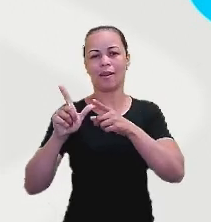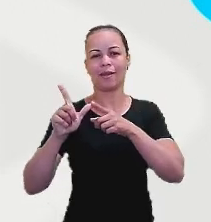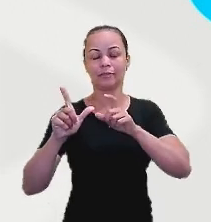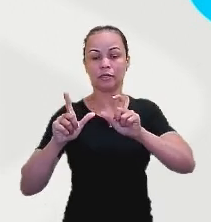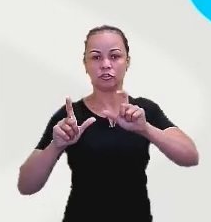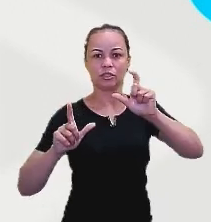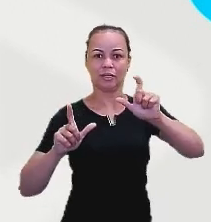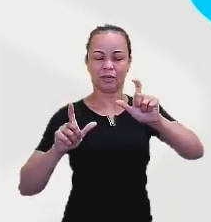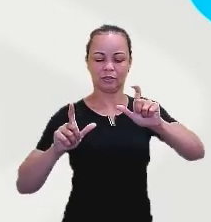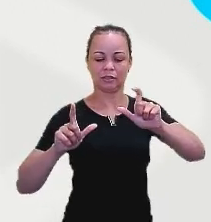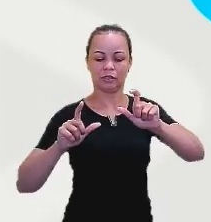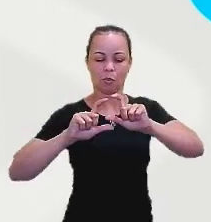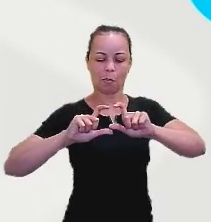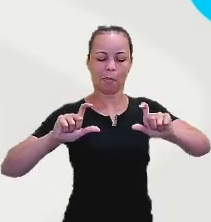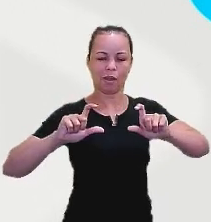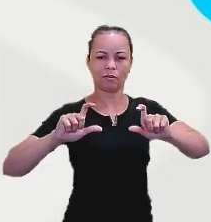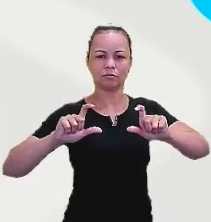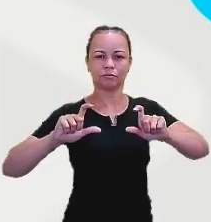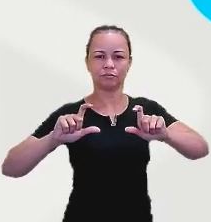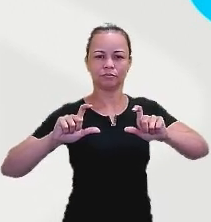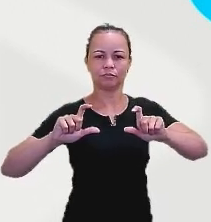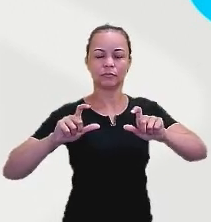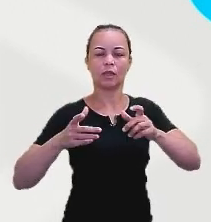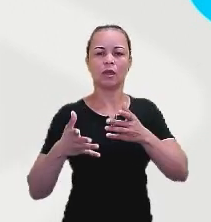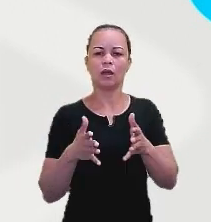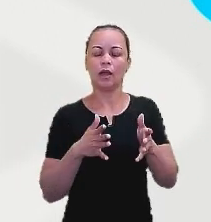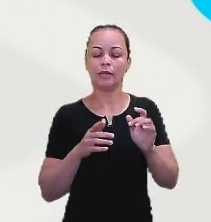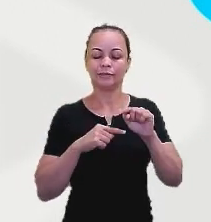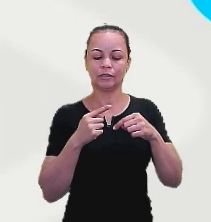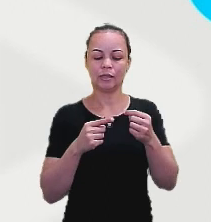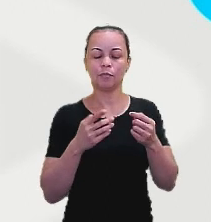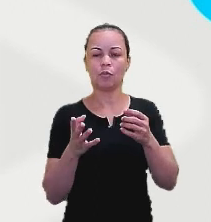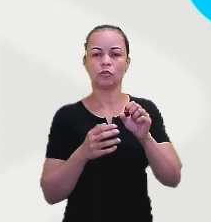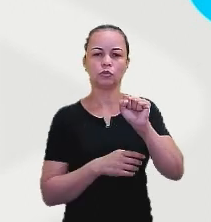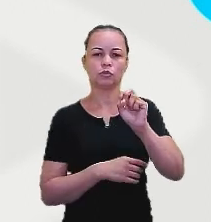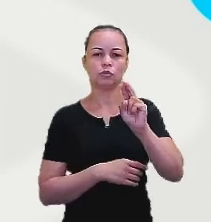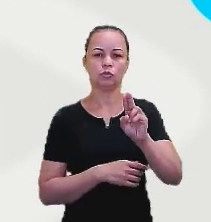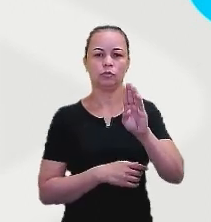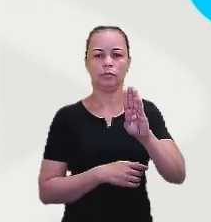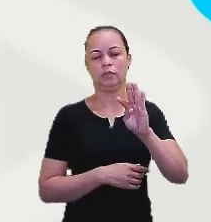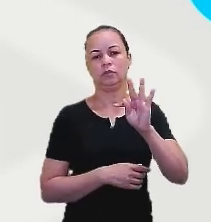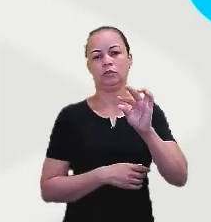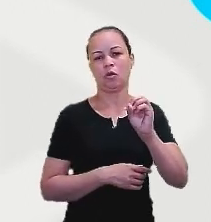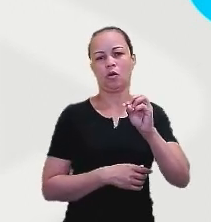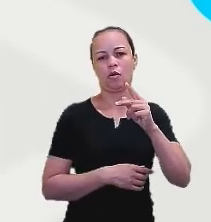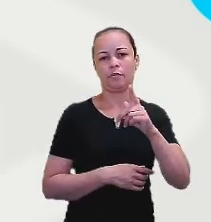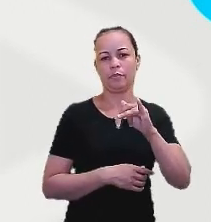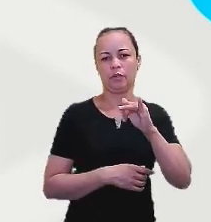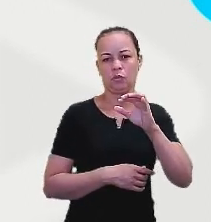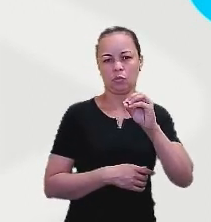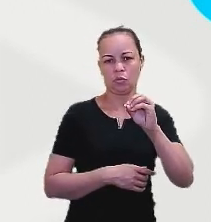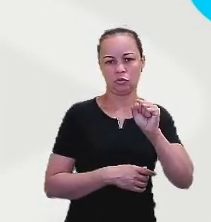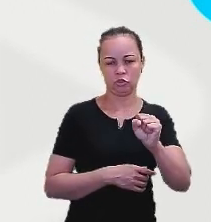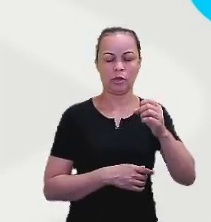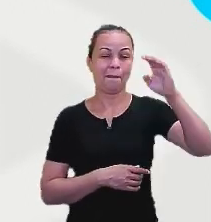do papel. E depois você vai elencar os subtópicos principais, ó, que são esses